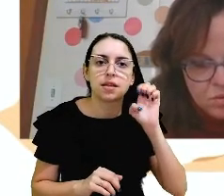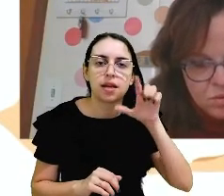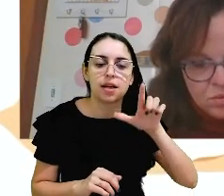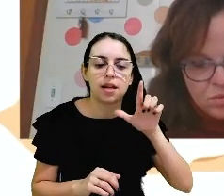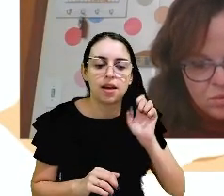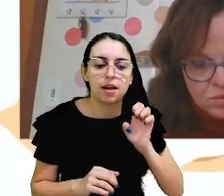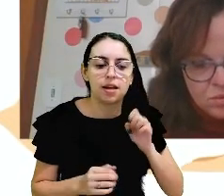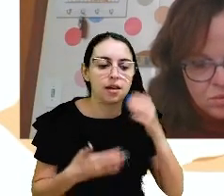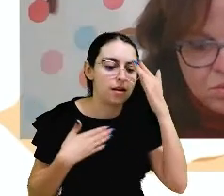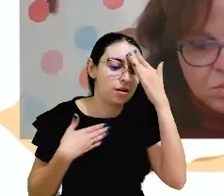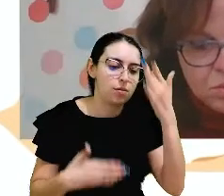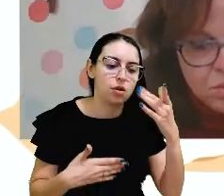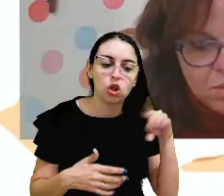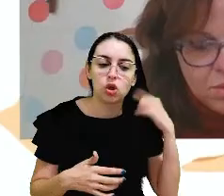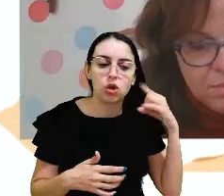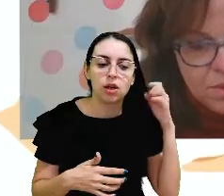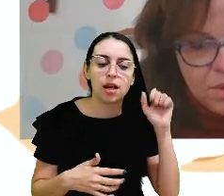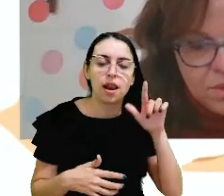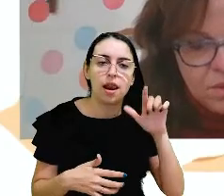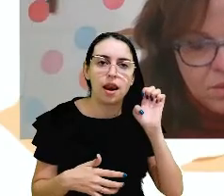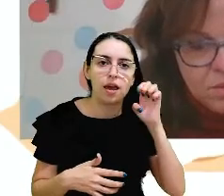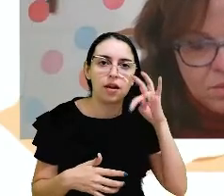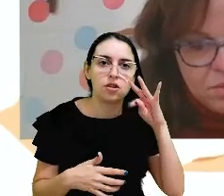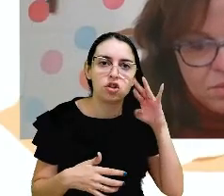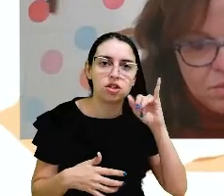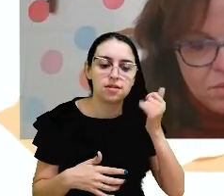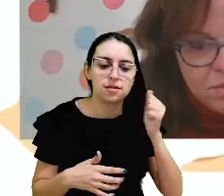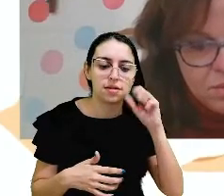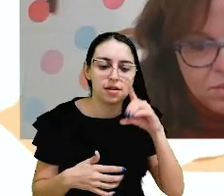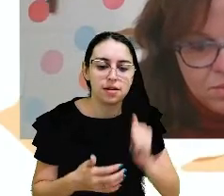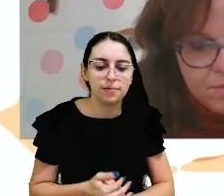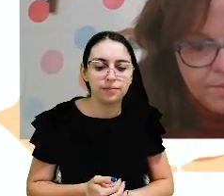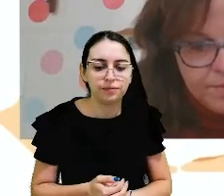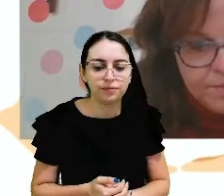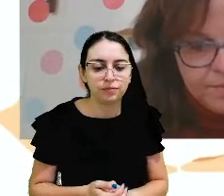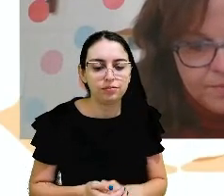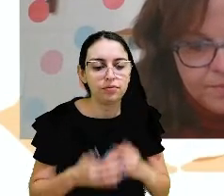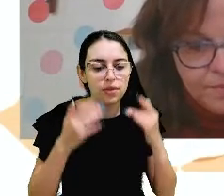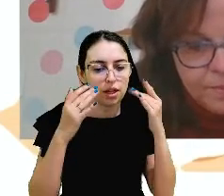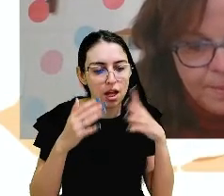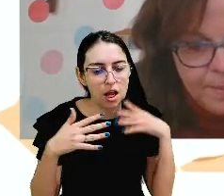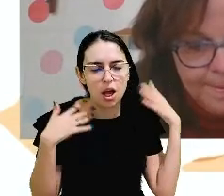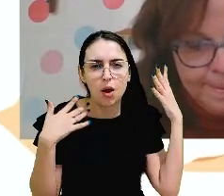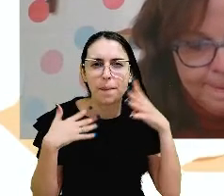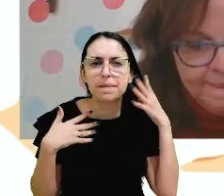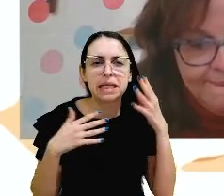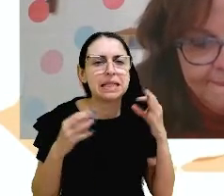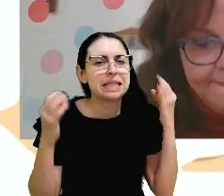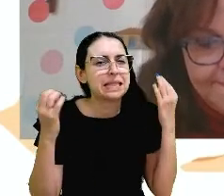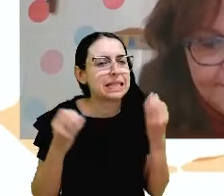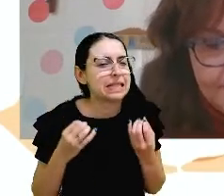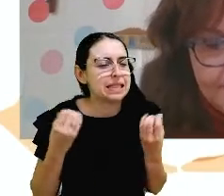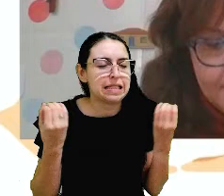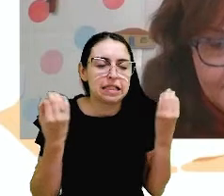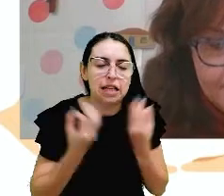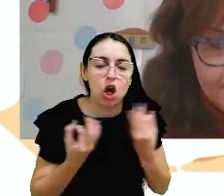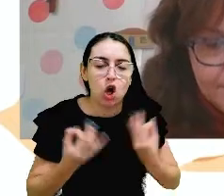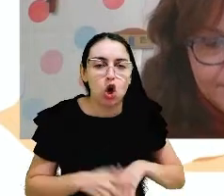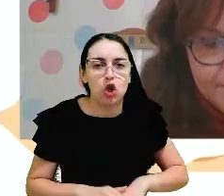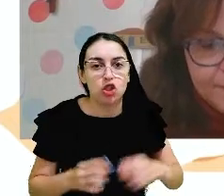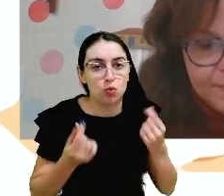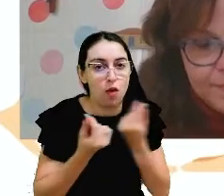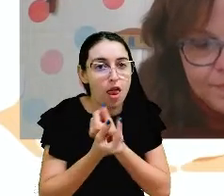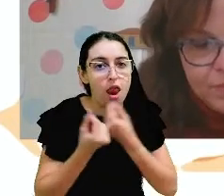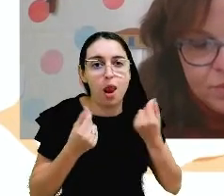Obrigada, doutora Letícia. Foi um seminário enriquecedor, né? Temos que